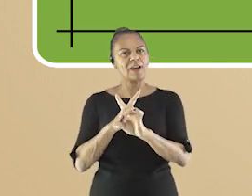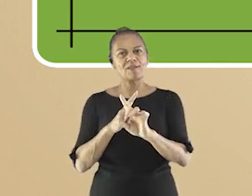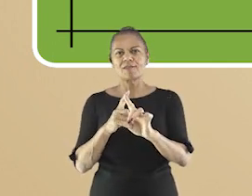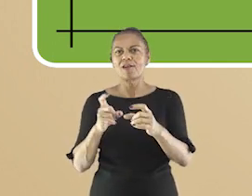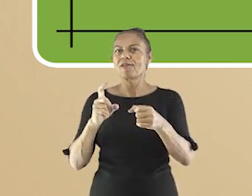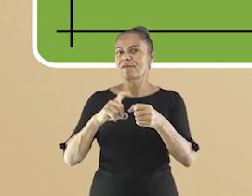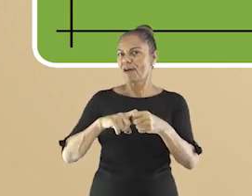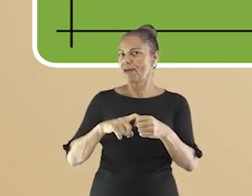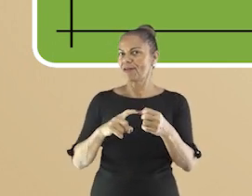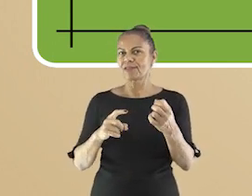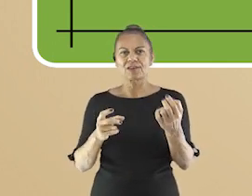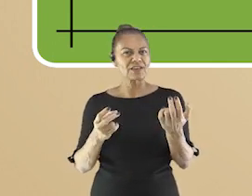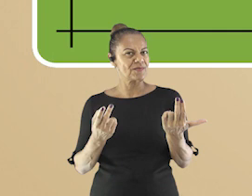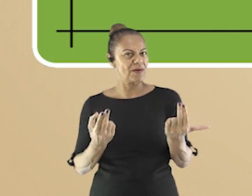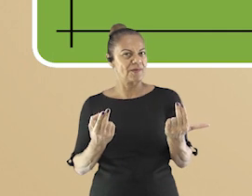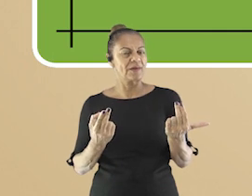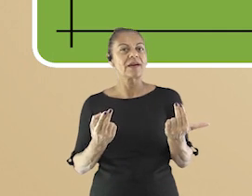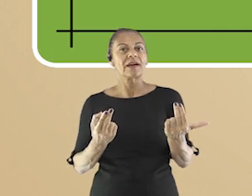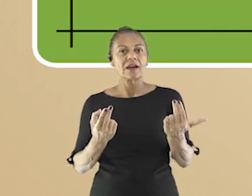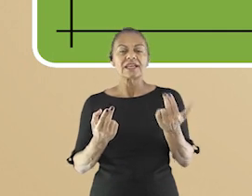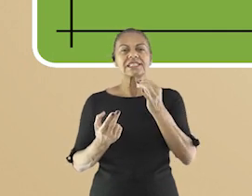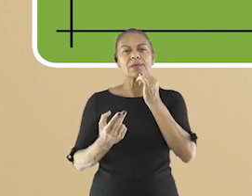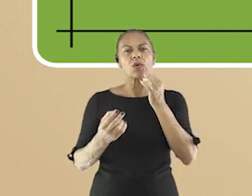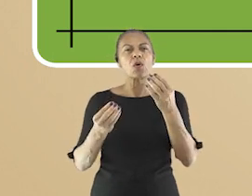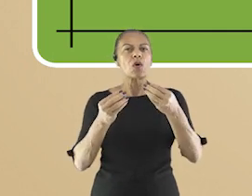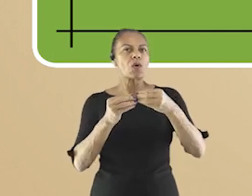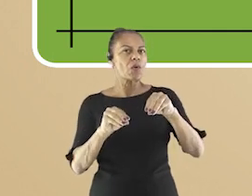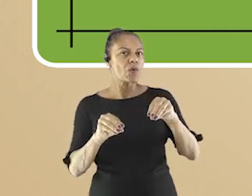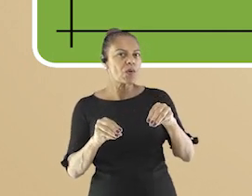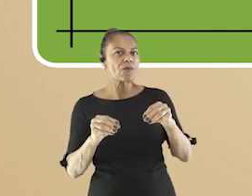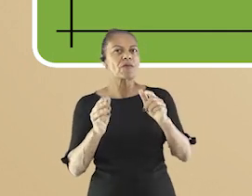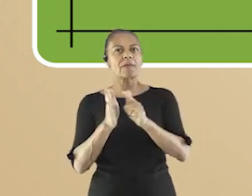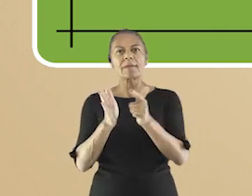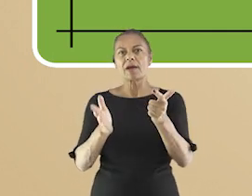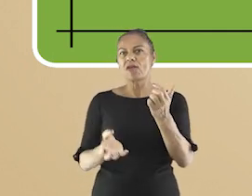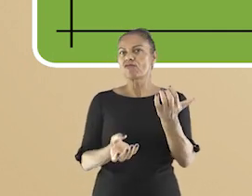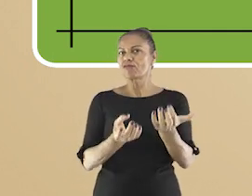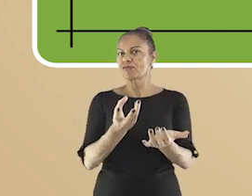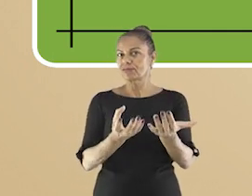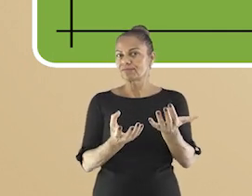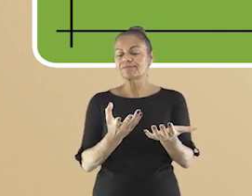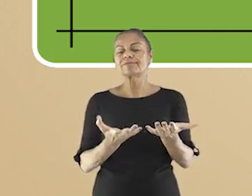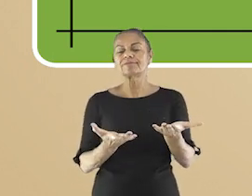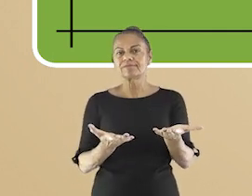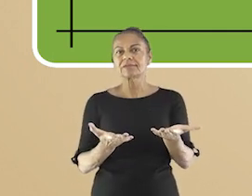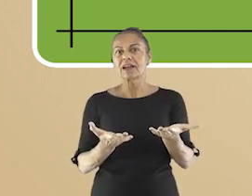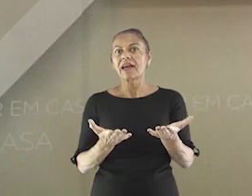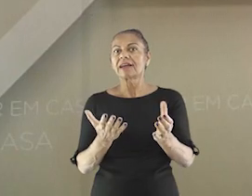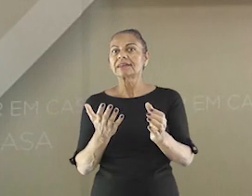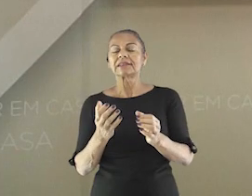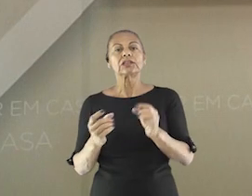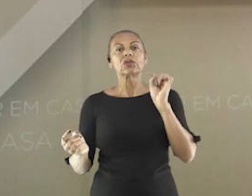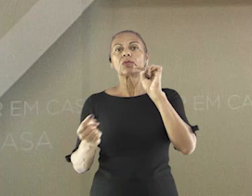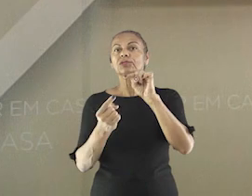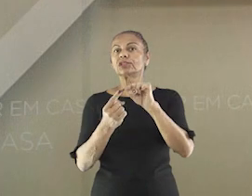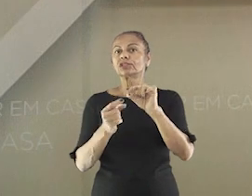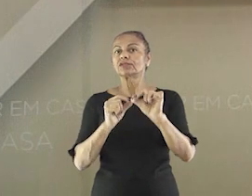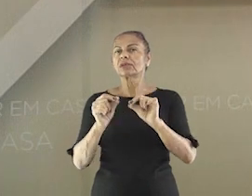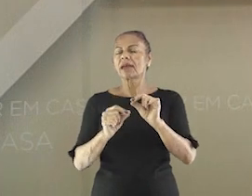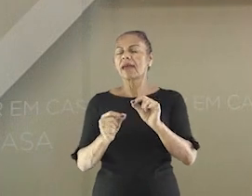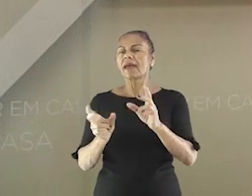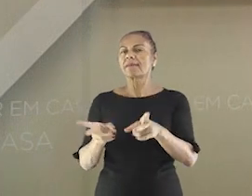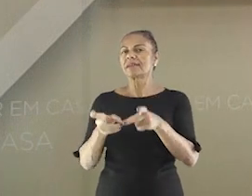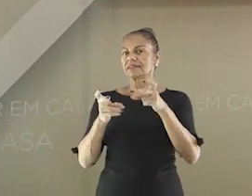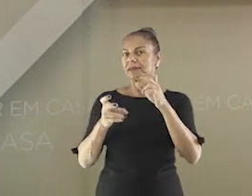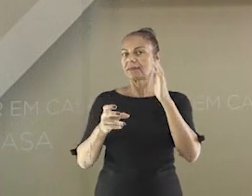Nosso objetivo é compreender como fenômenos climáticos ocorrem em função de mudanças de temperatura. E você, estudante,